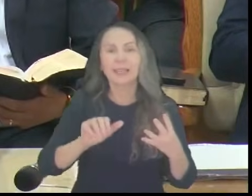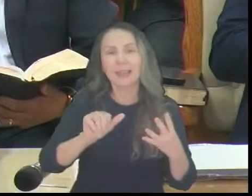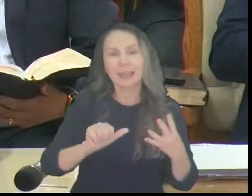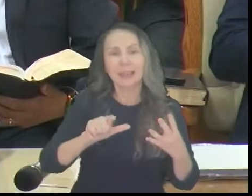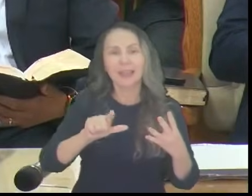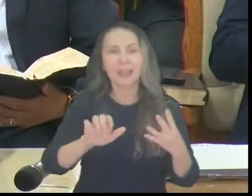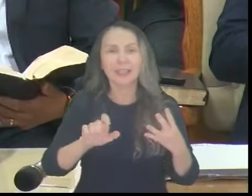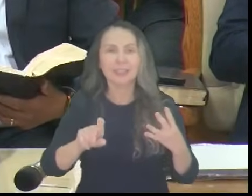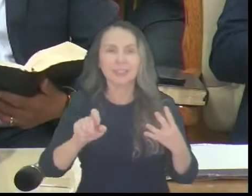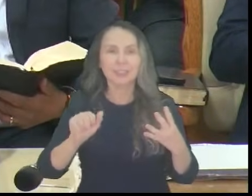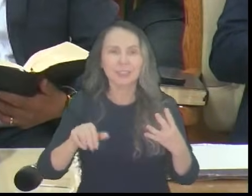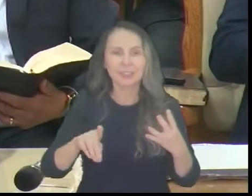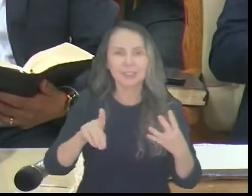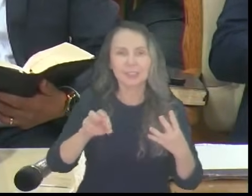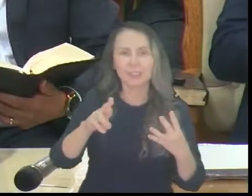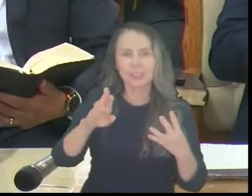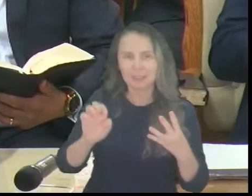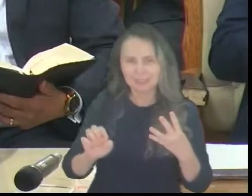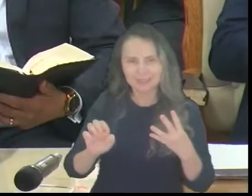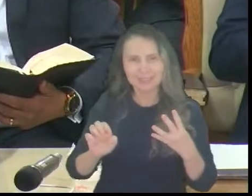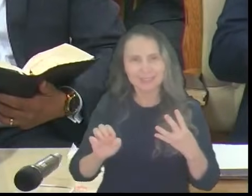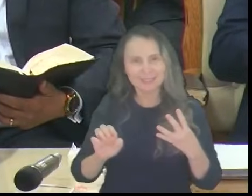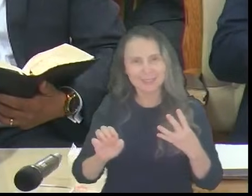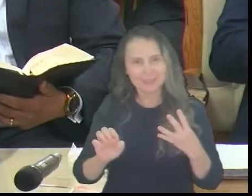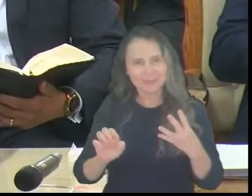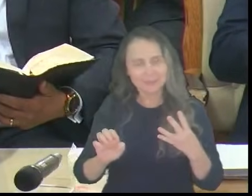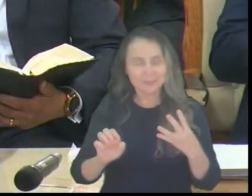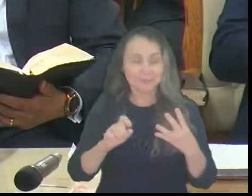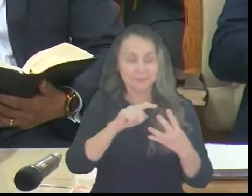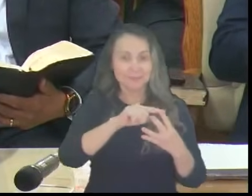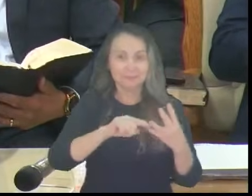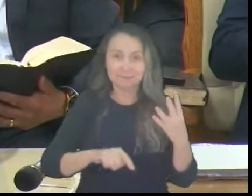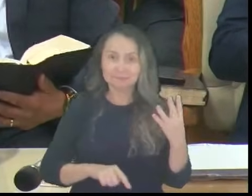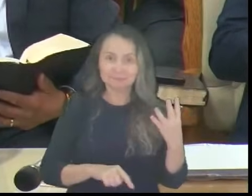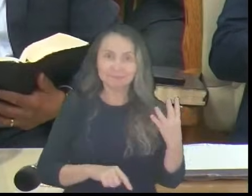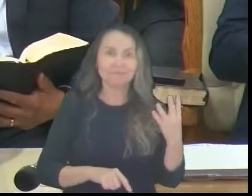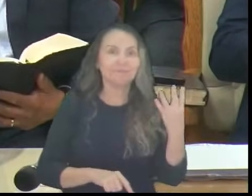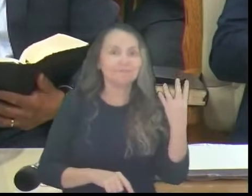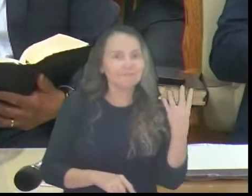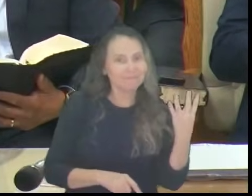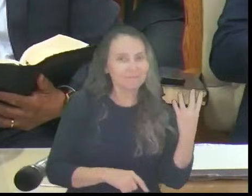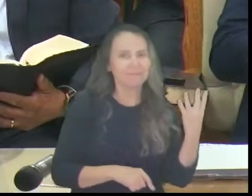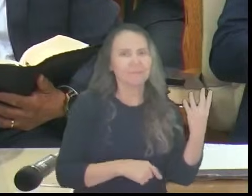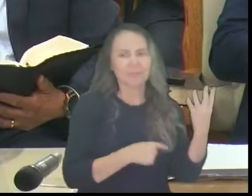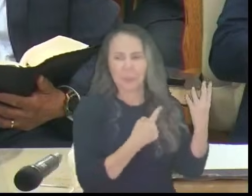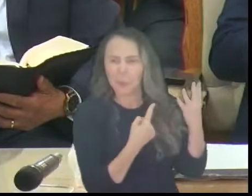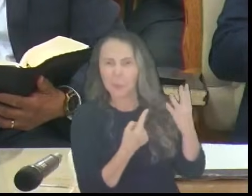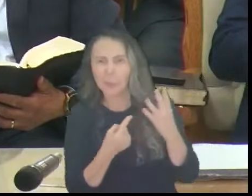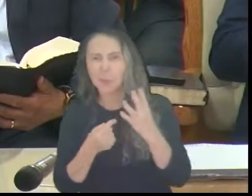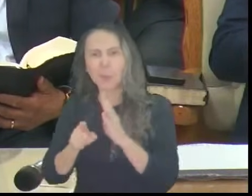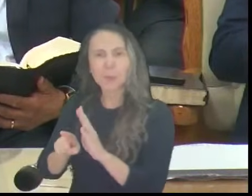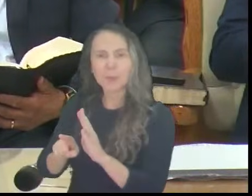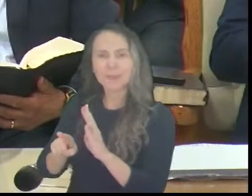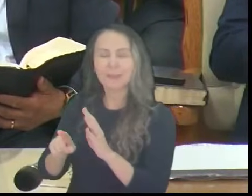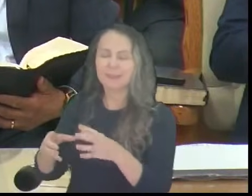Alexandre. Glória a Jesus. Levantaram-se contra os